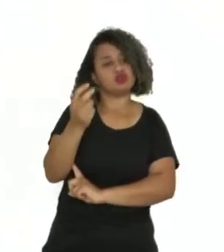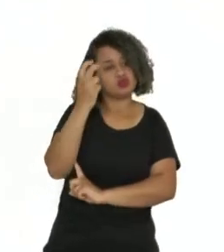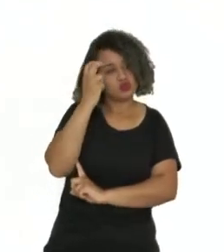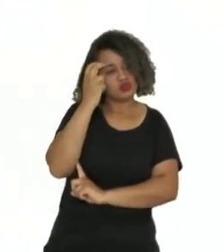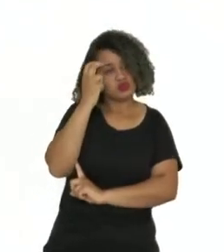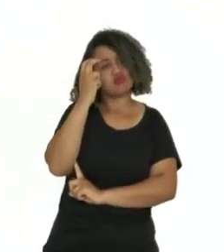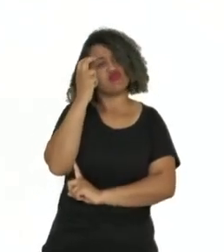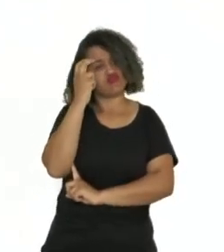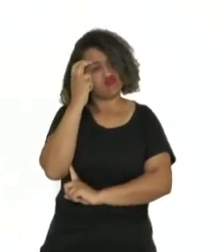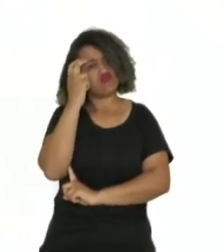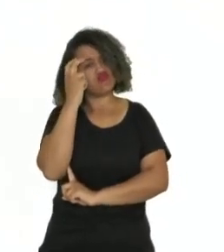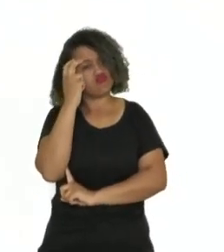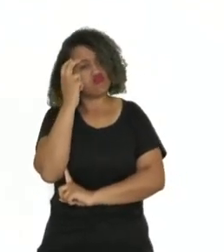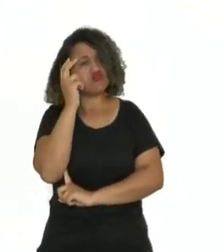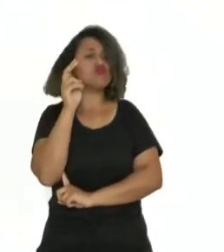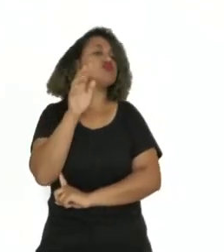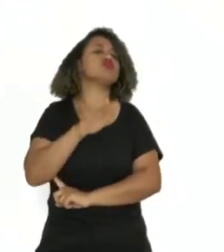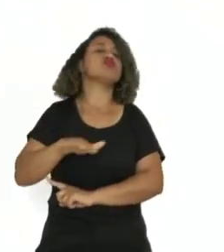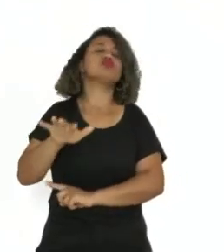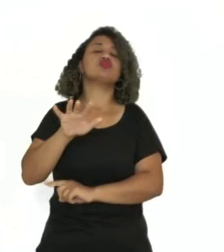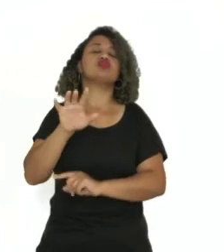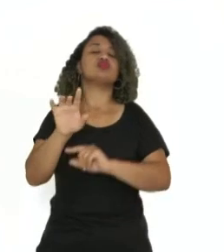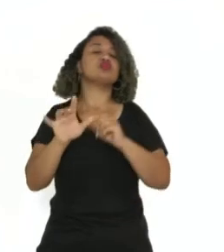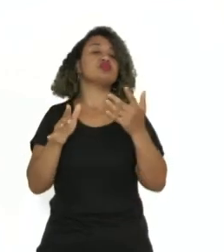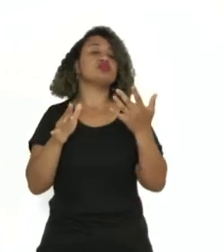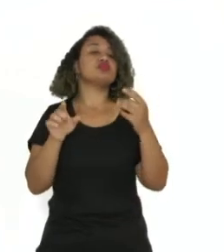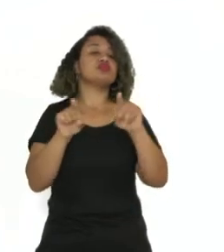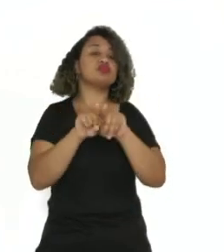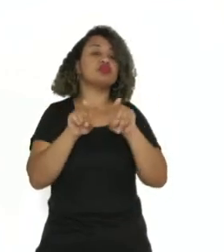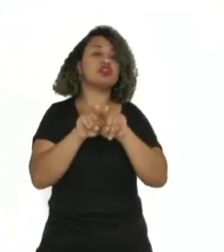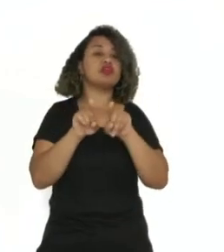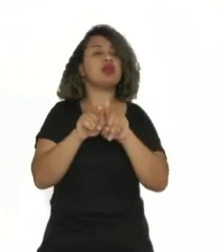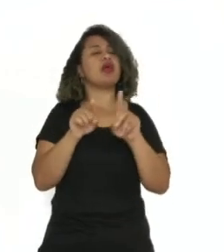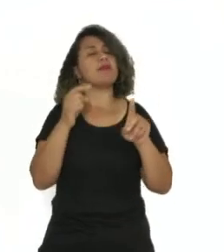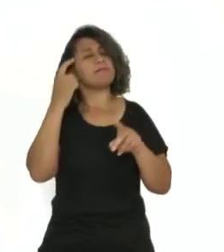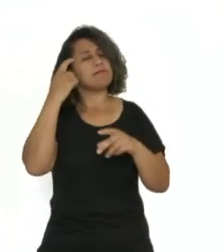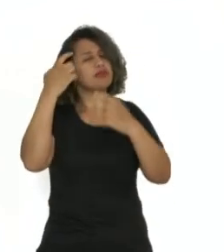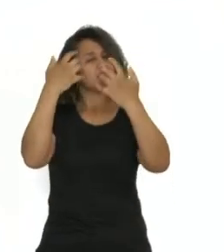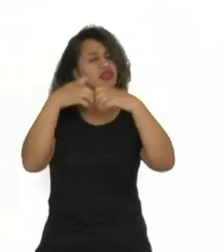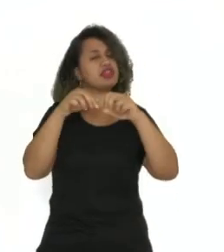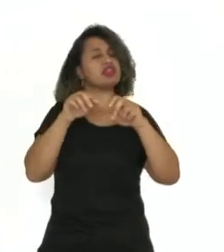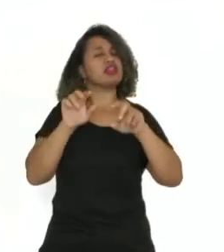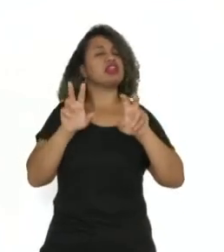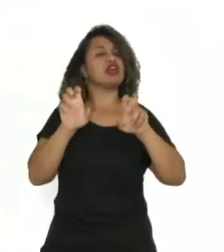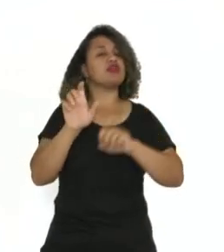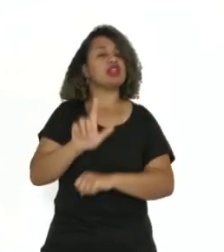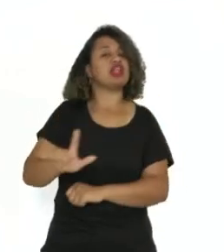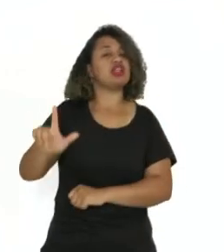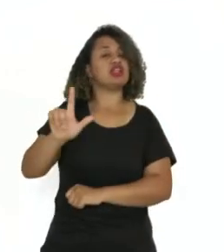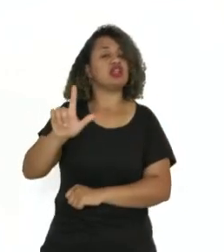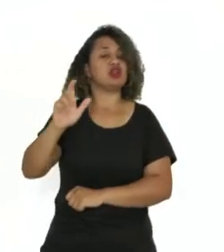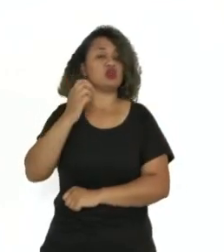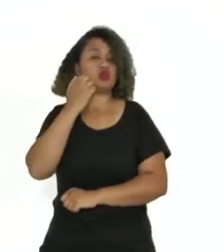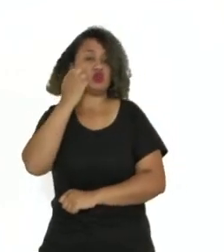Socioculturais, né? Do campo e reflexões em torno do quê? Da literatura